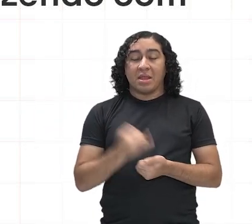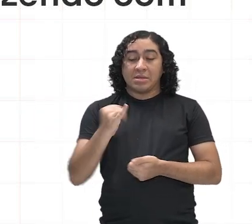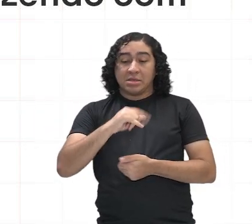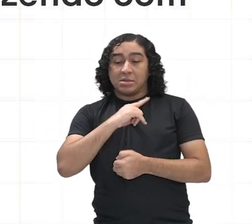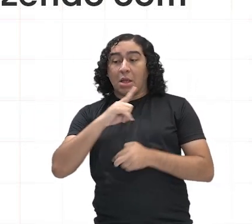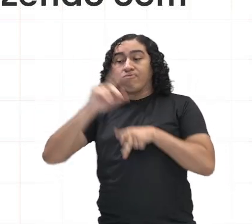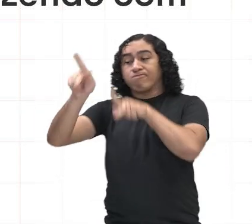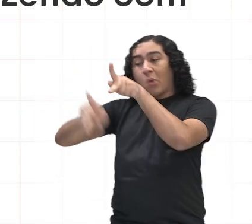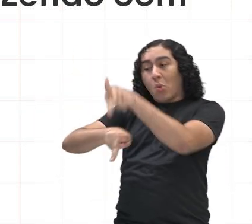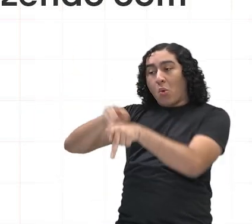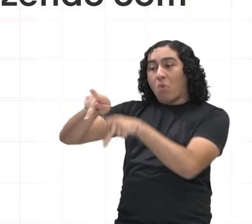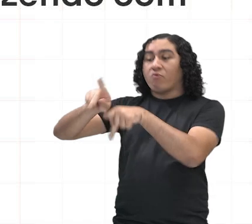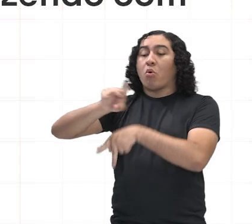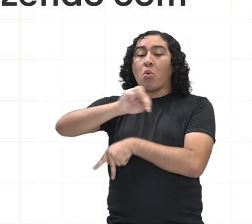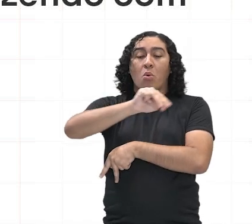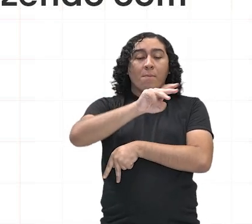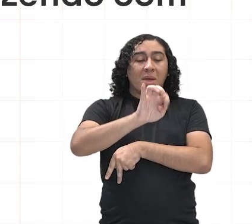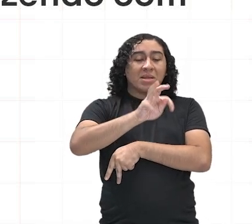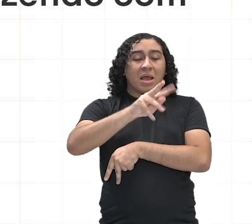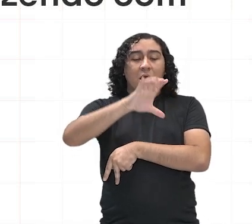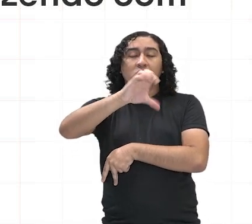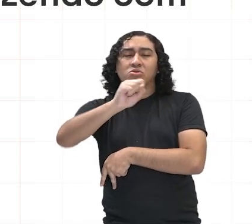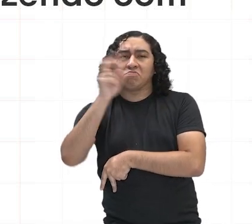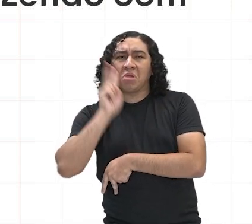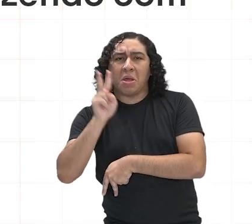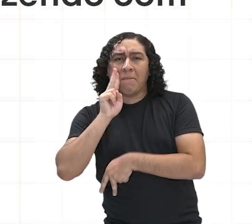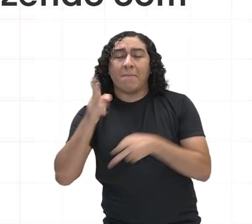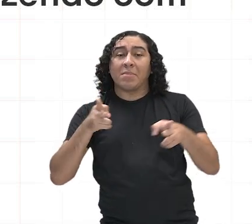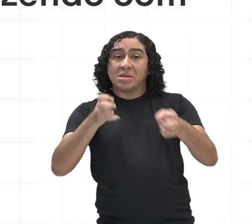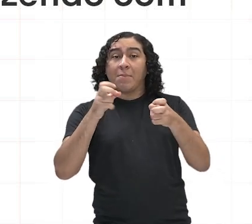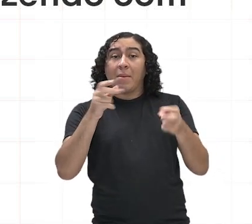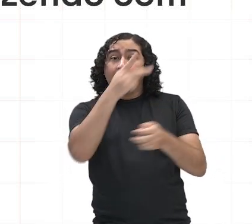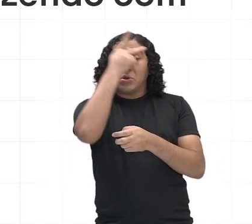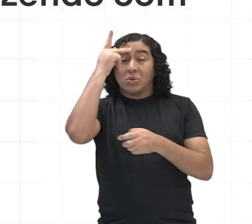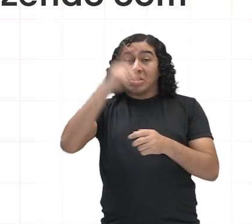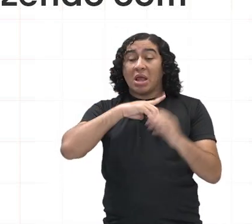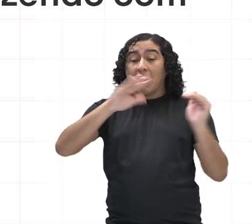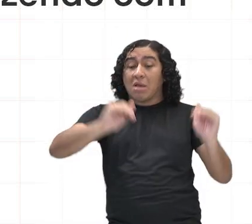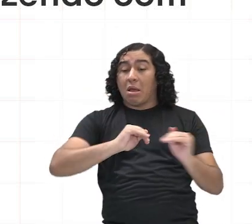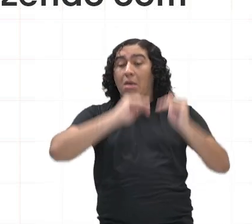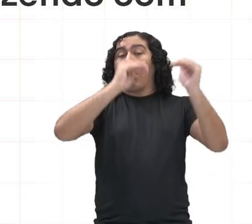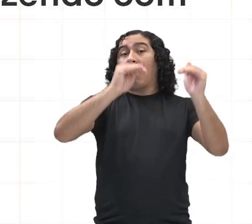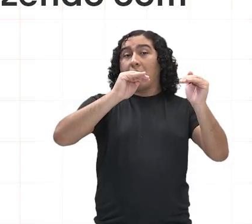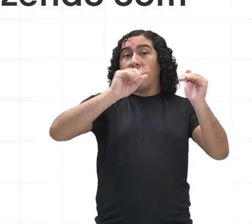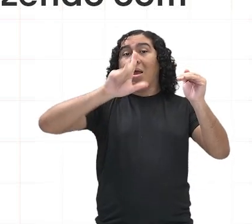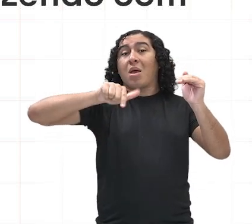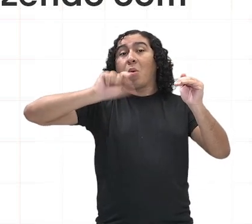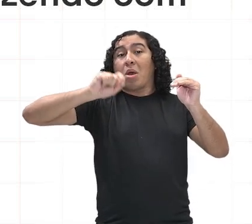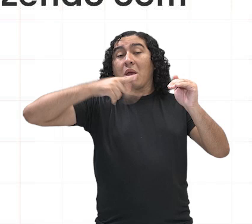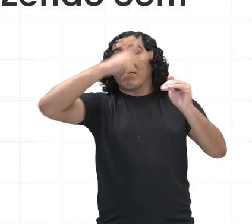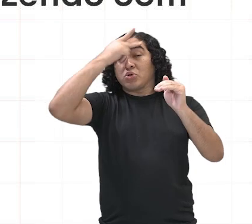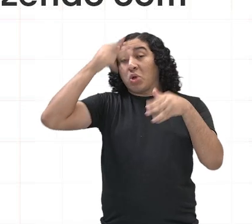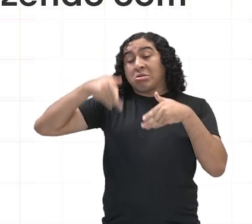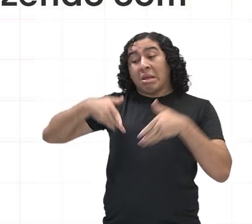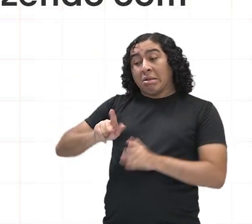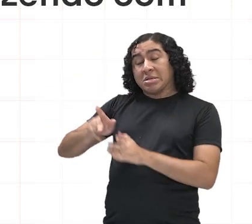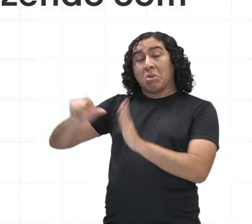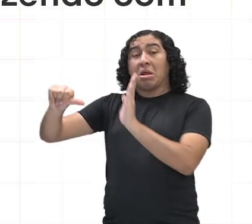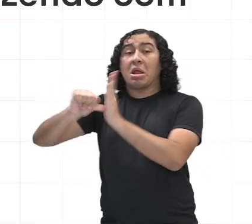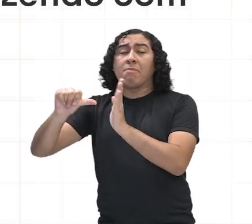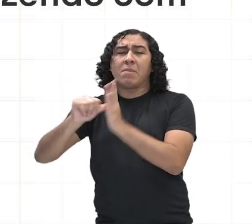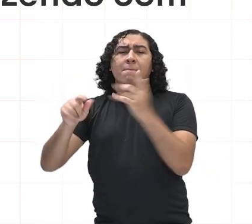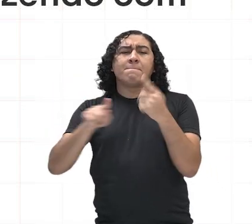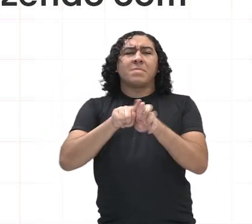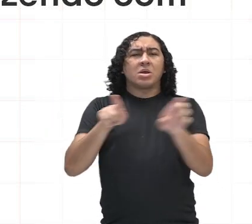cidadãos, os metecos, percebe que quem comanda a sociedade é exatamente aqueles que nasceram. Por que o Drácon